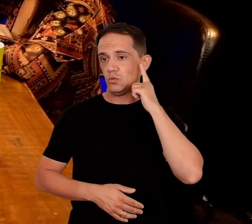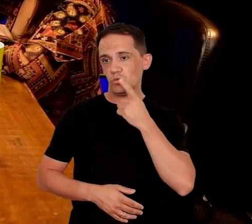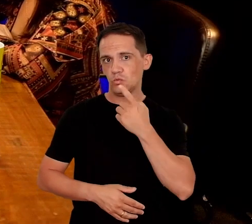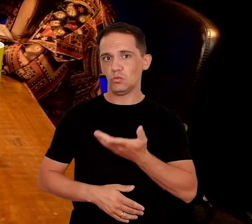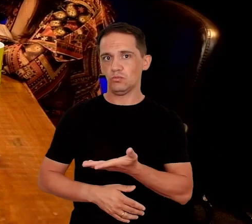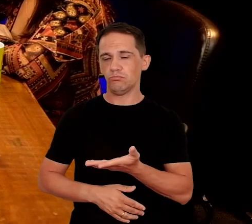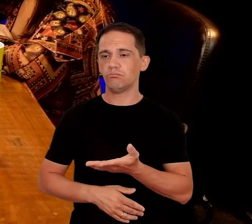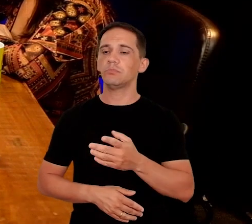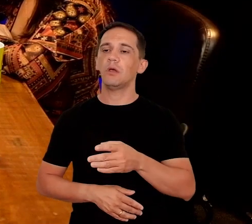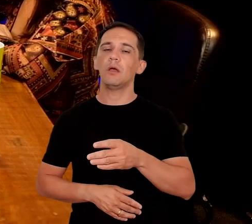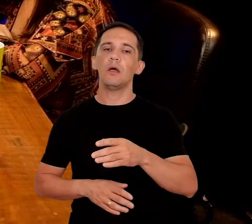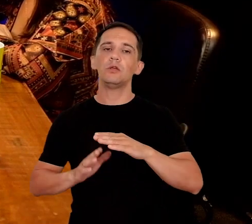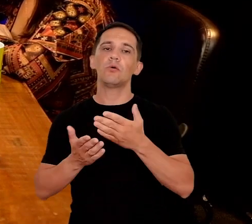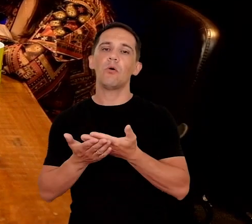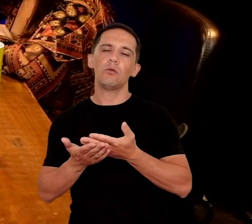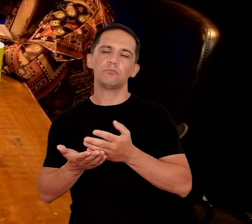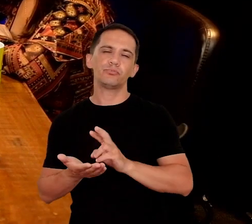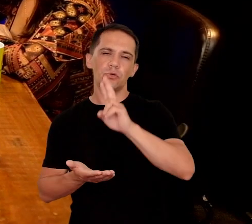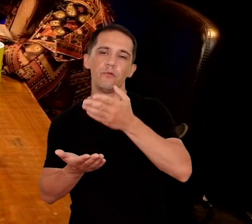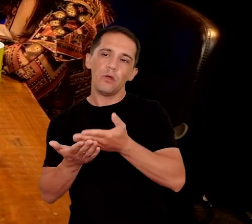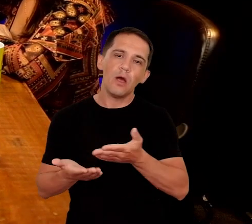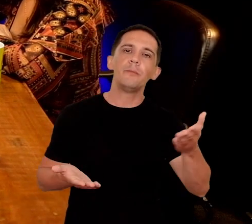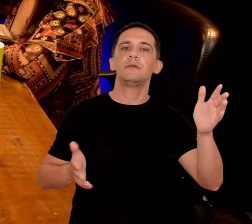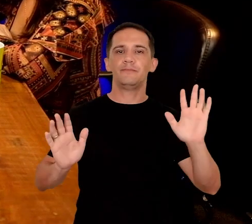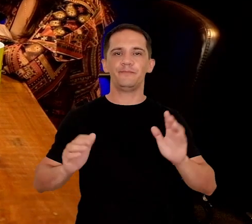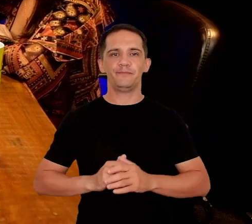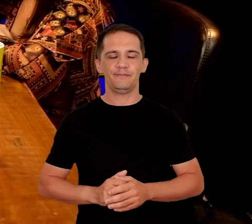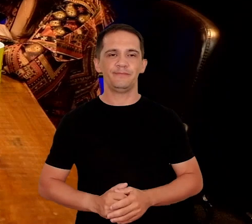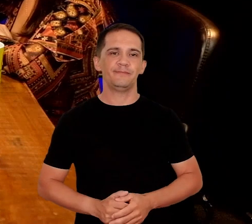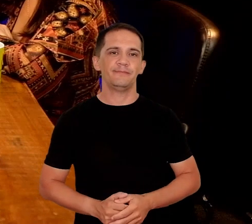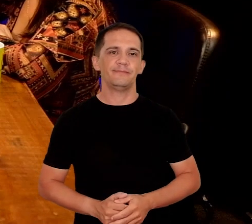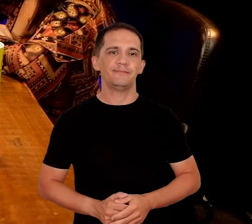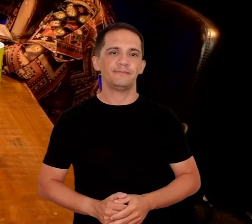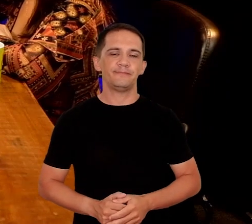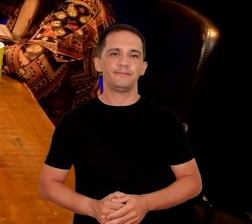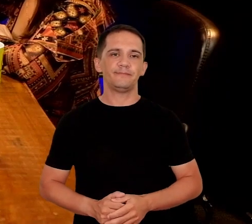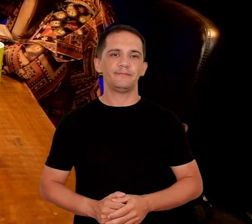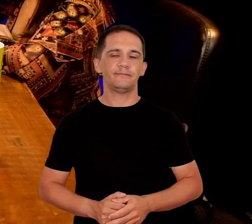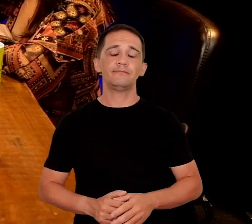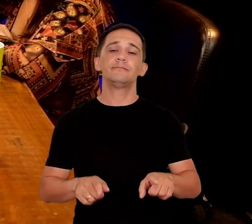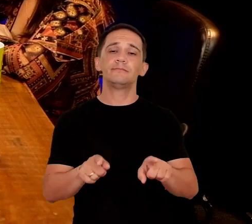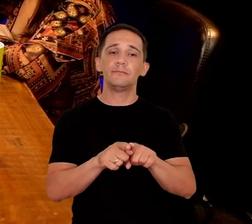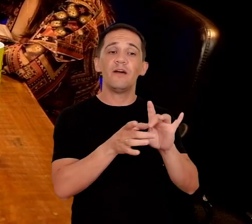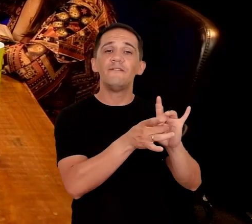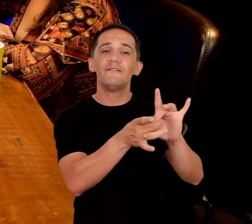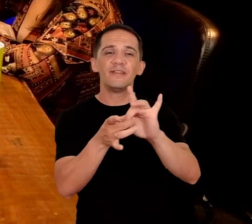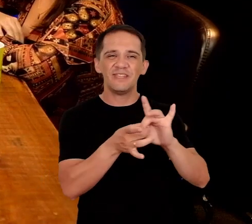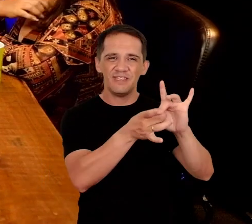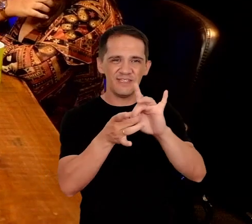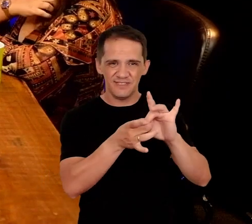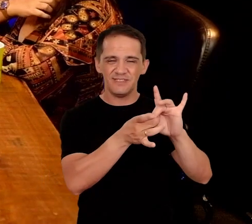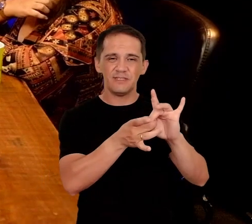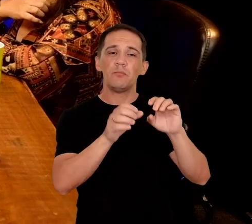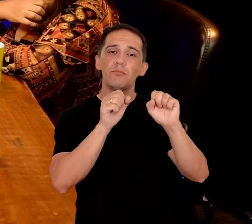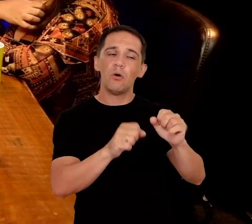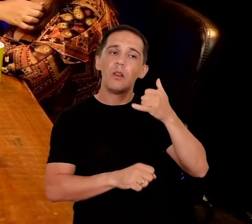Cachoeirinha e Gravataí, e via mão, vem todos para EMS aqui. E é bem... A FENES também, né? Pode